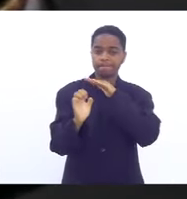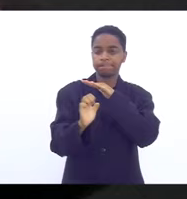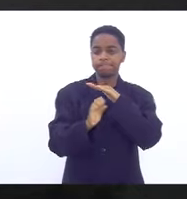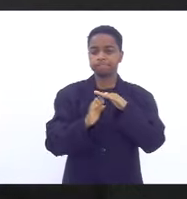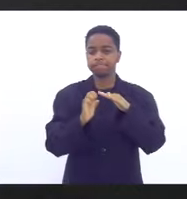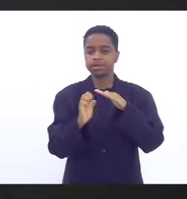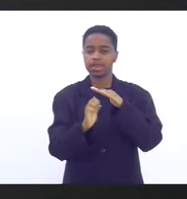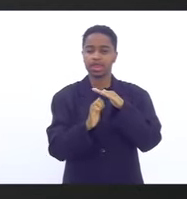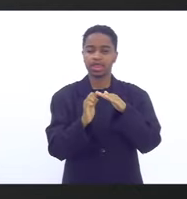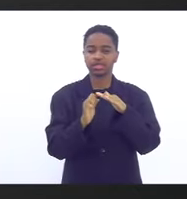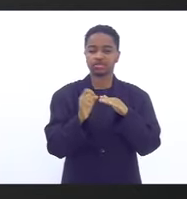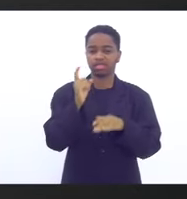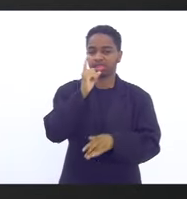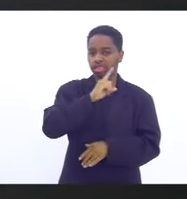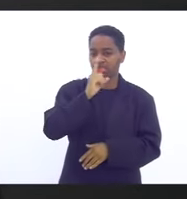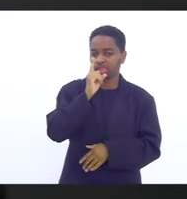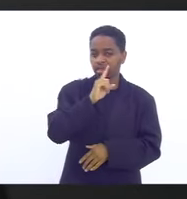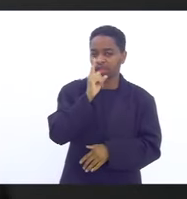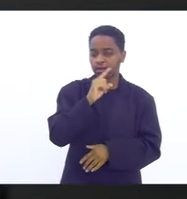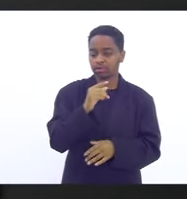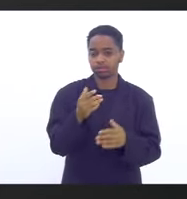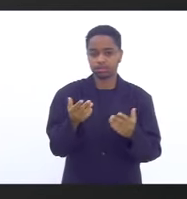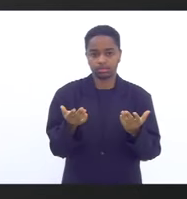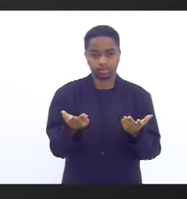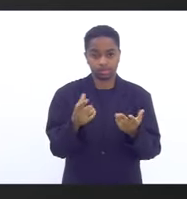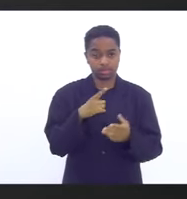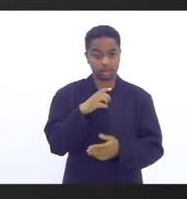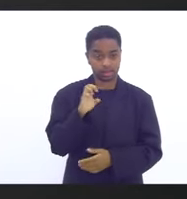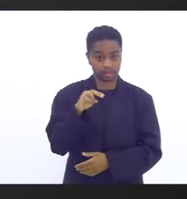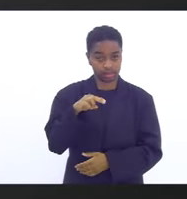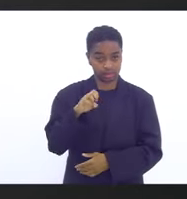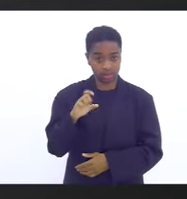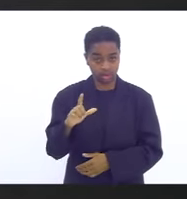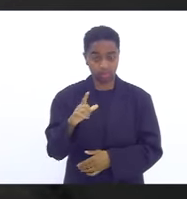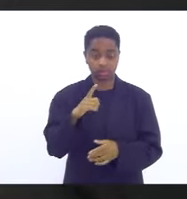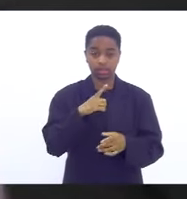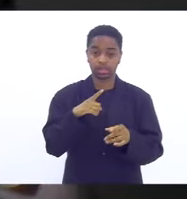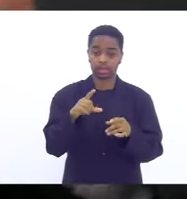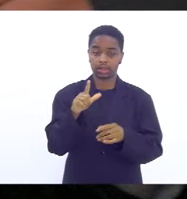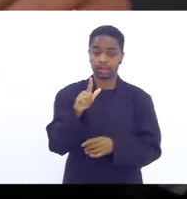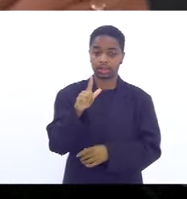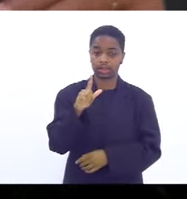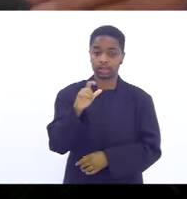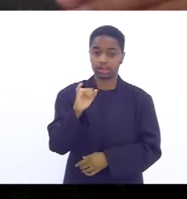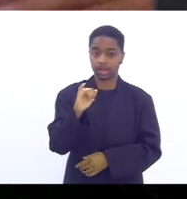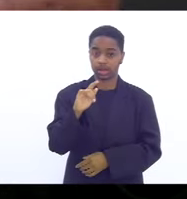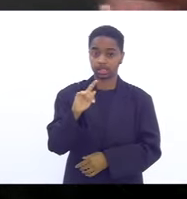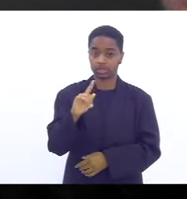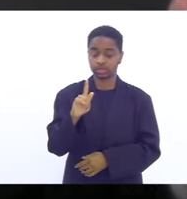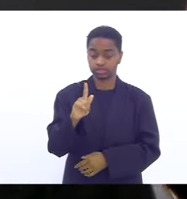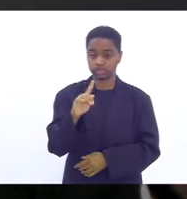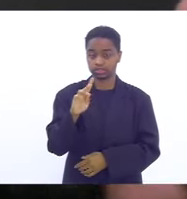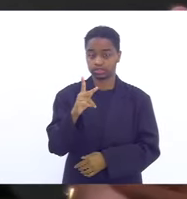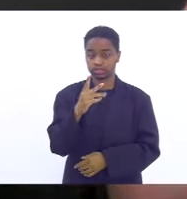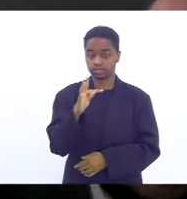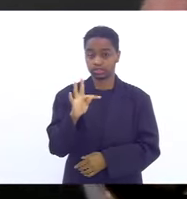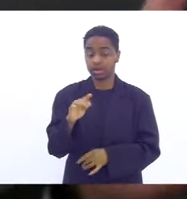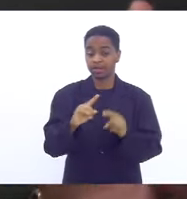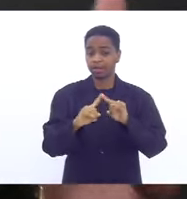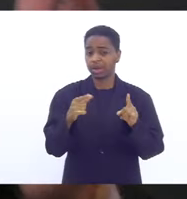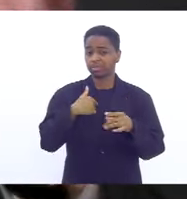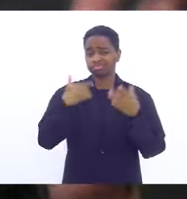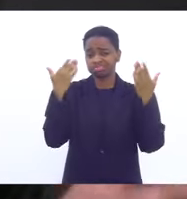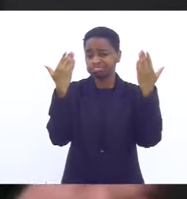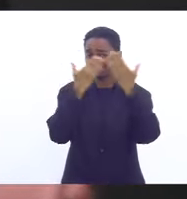é deficitária. Temos a Enel, temos a Light. Eu nunca vi na minha